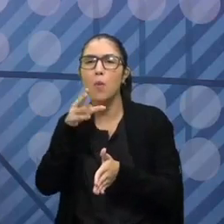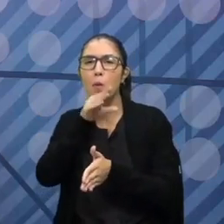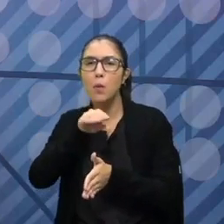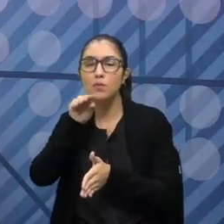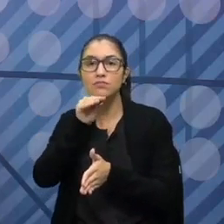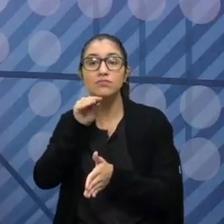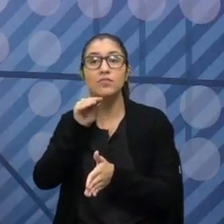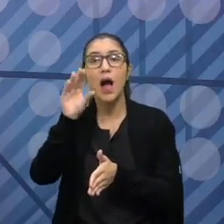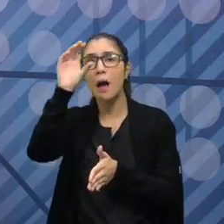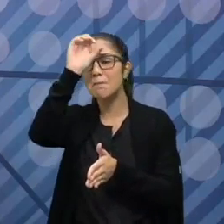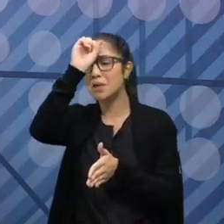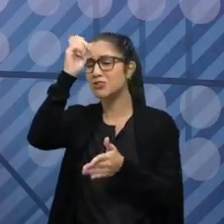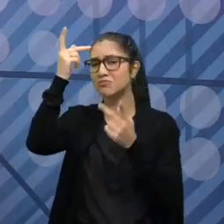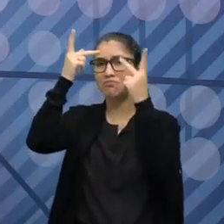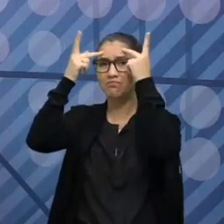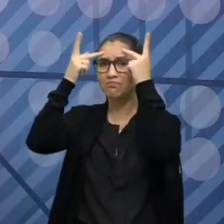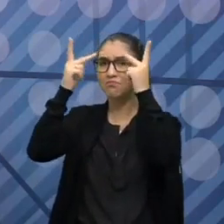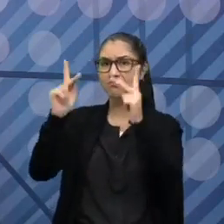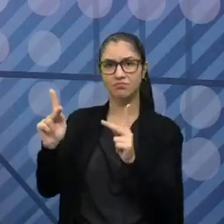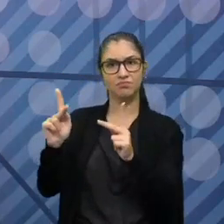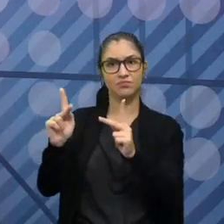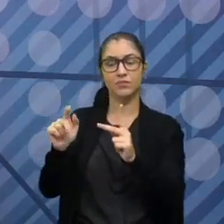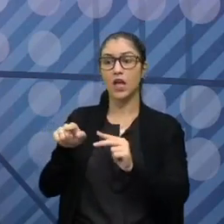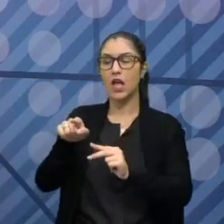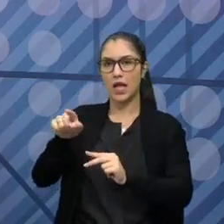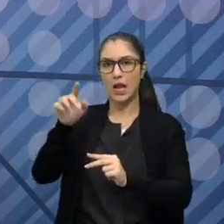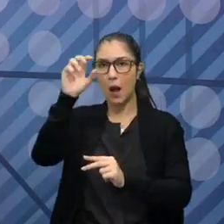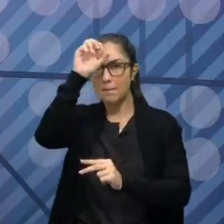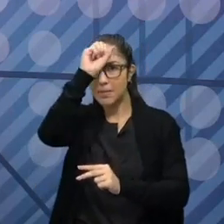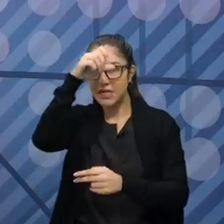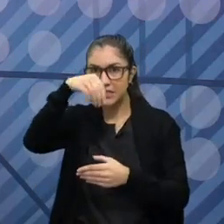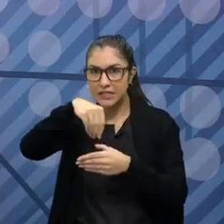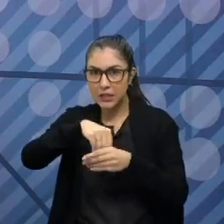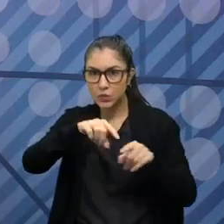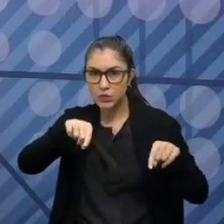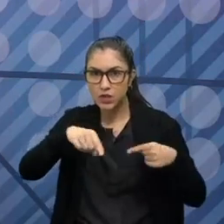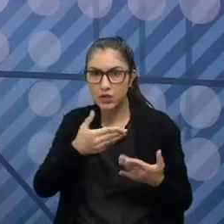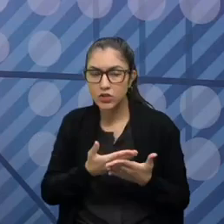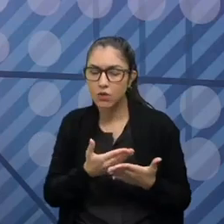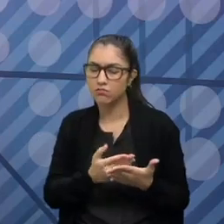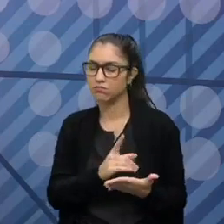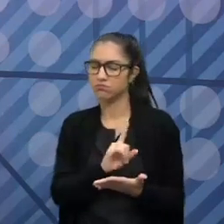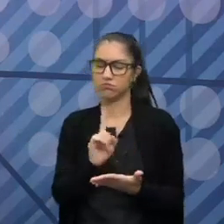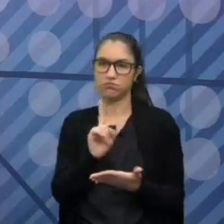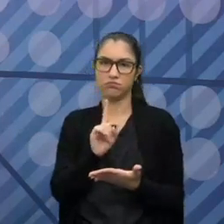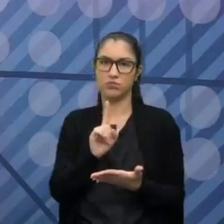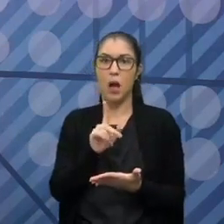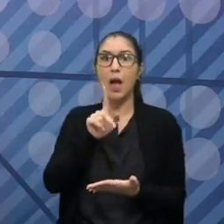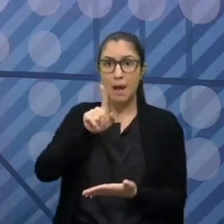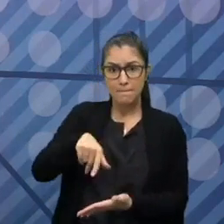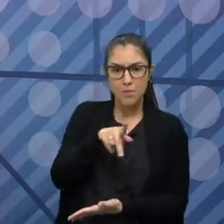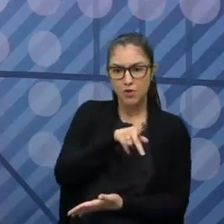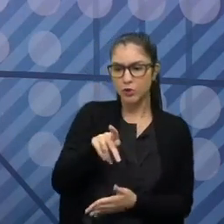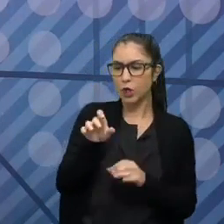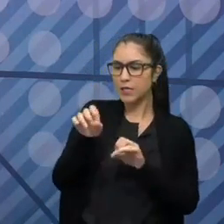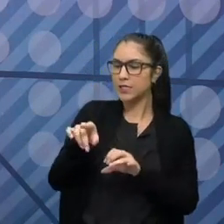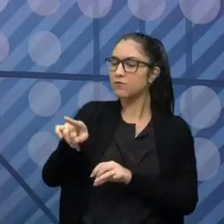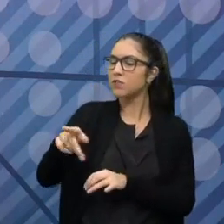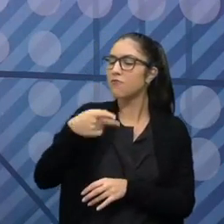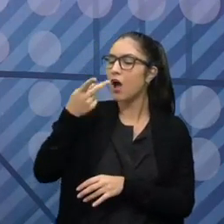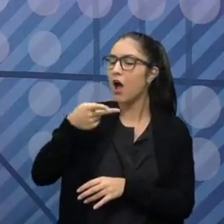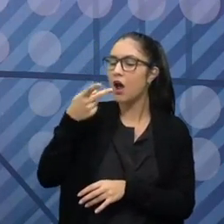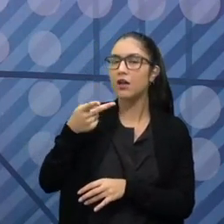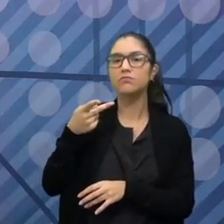ele aprende se ele quiser. Detalhe, ele não aprende isso dentro da sala de aula. Não é o professor que ensina o surdo a